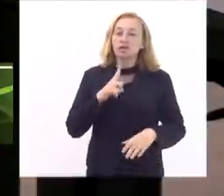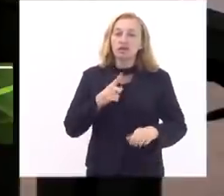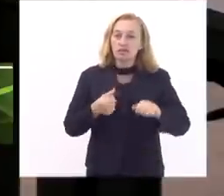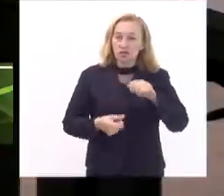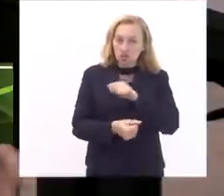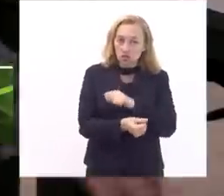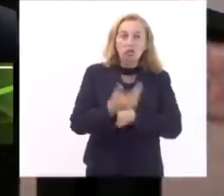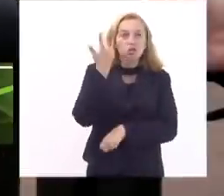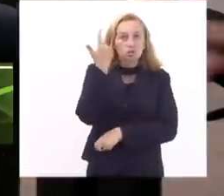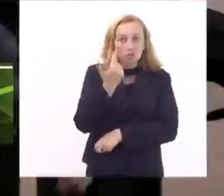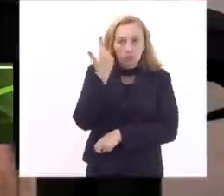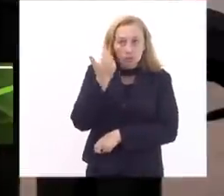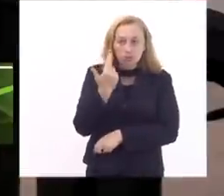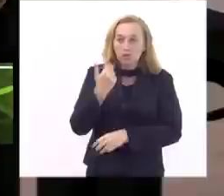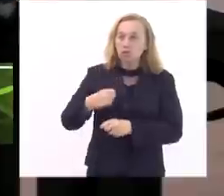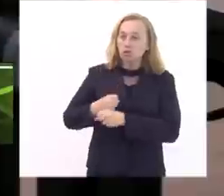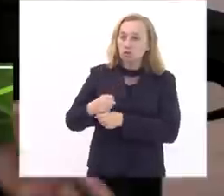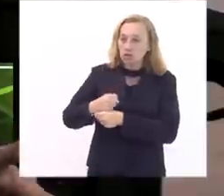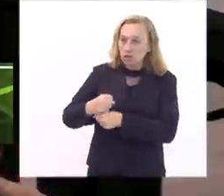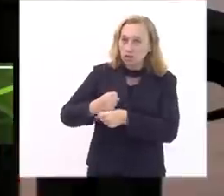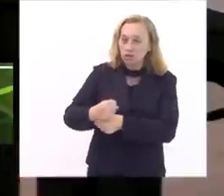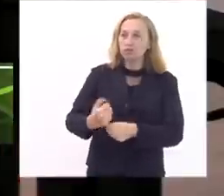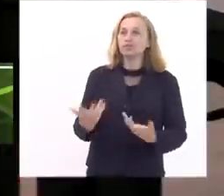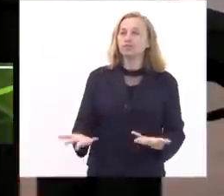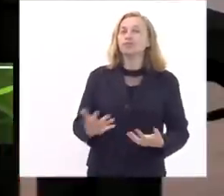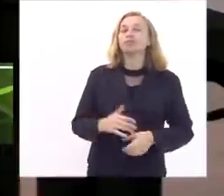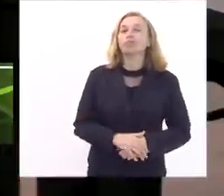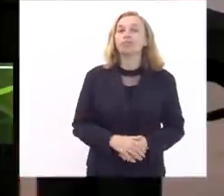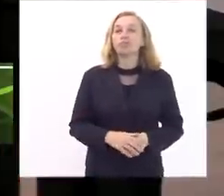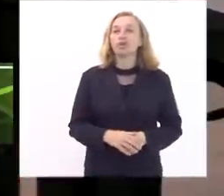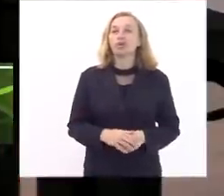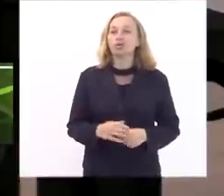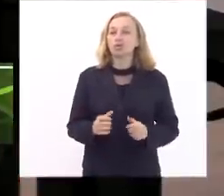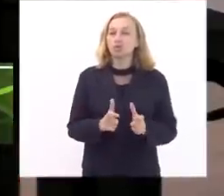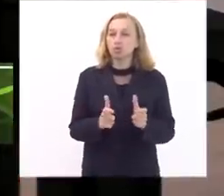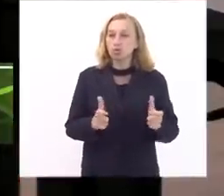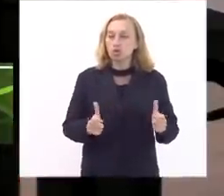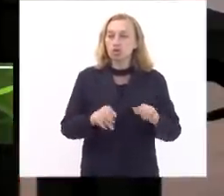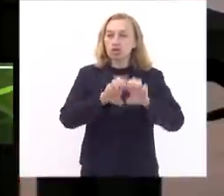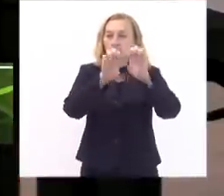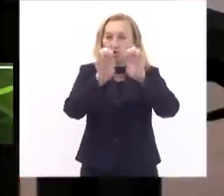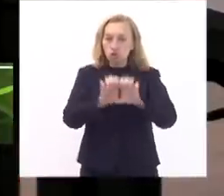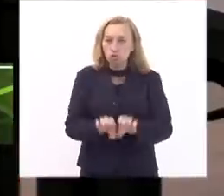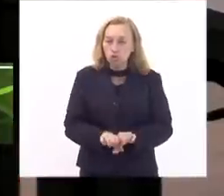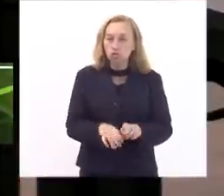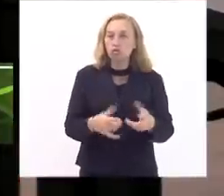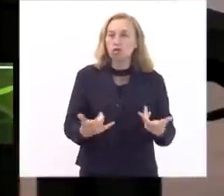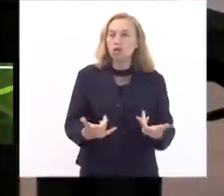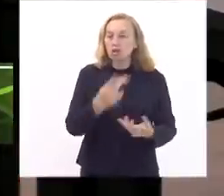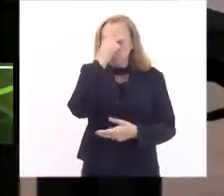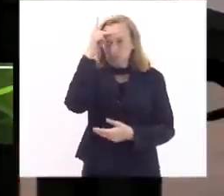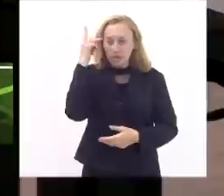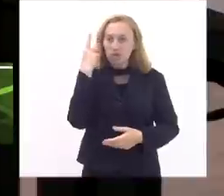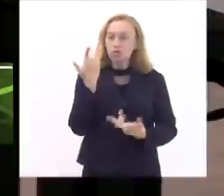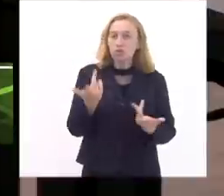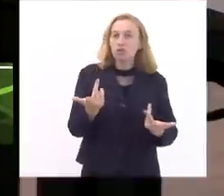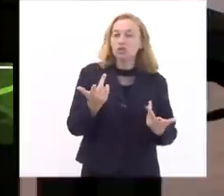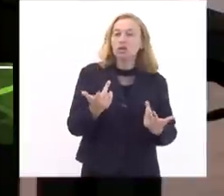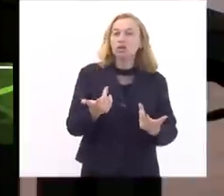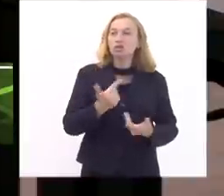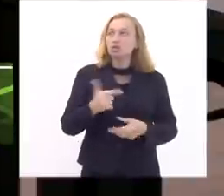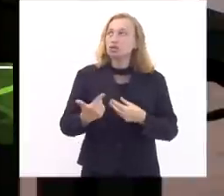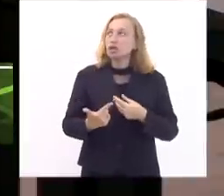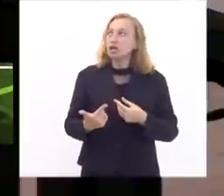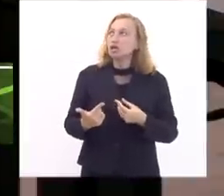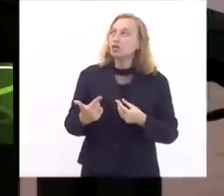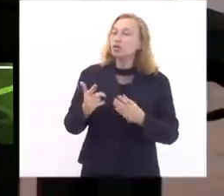que, naturalmente, com o passar dos anos, vão ter que aumentar a estrutura de pessoas na máquina. Então, não tem porquê, como o Luiz Paulo